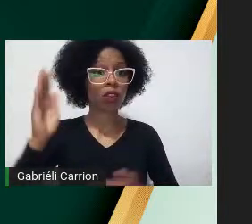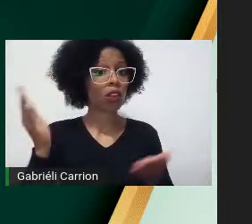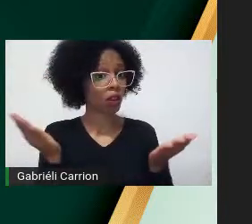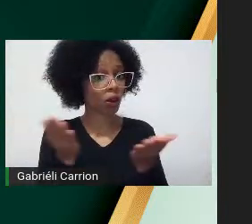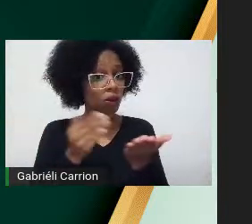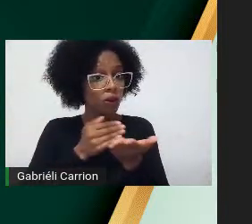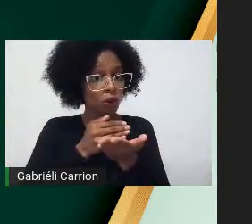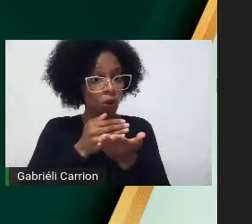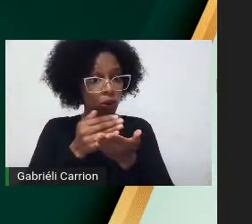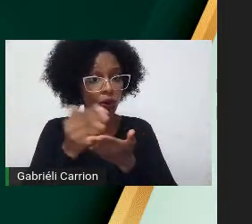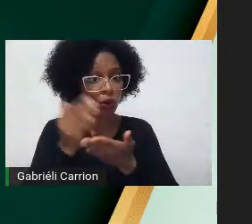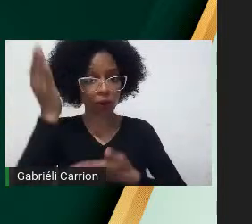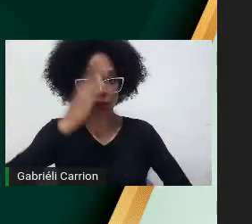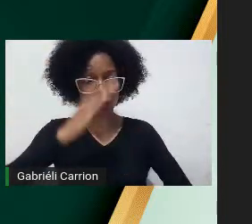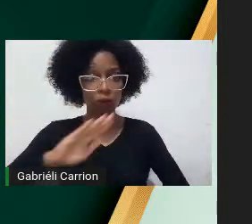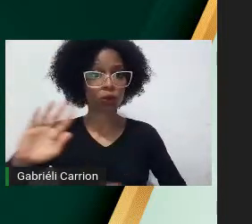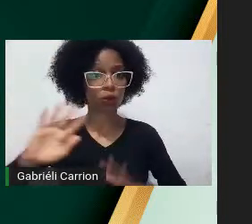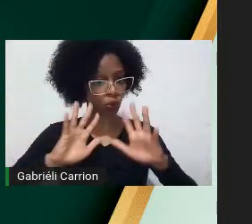confirmação do juramento.